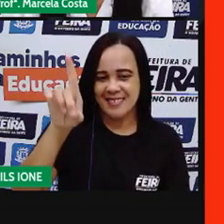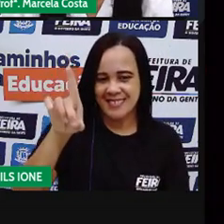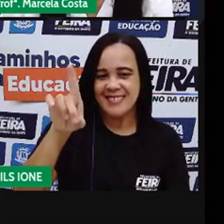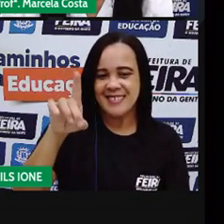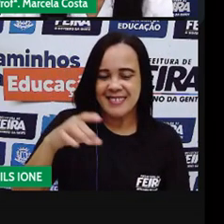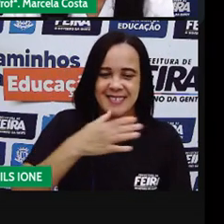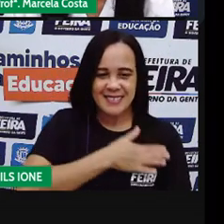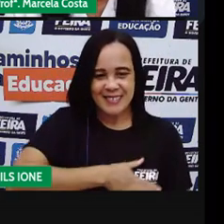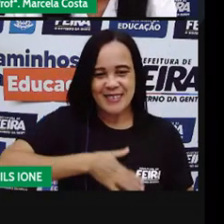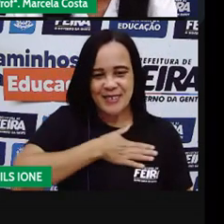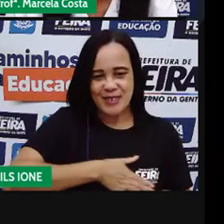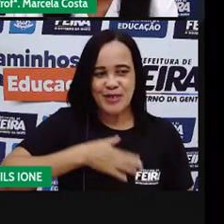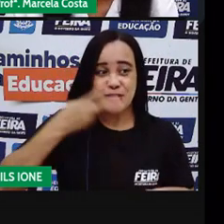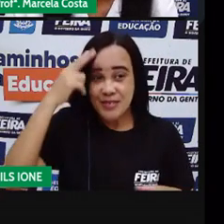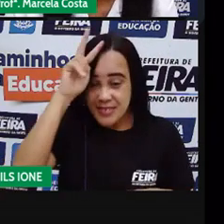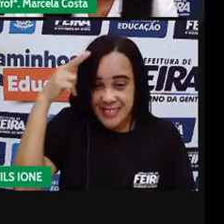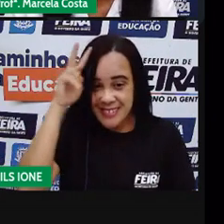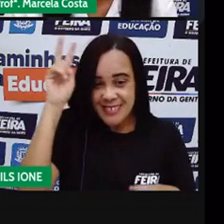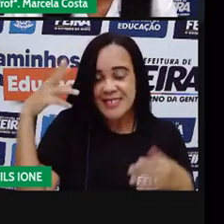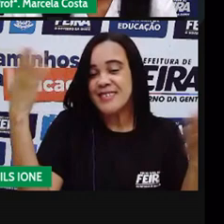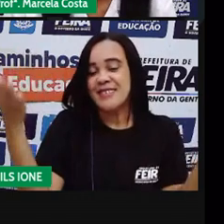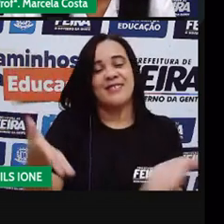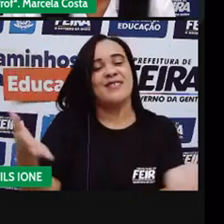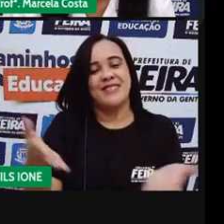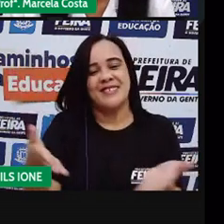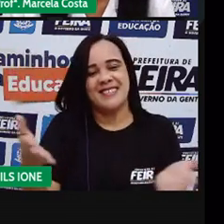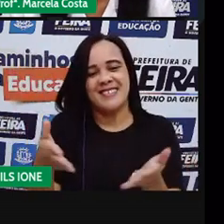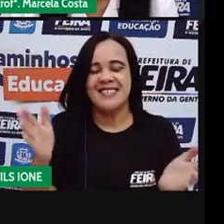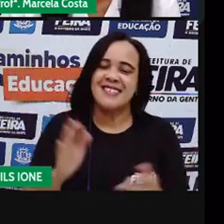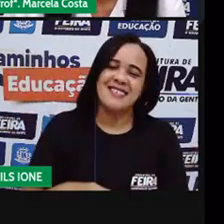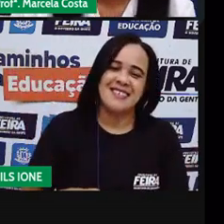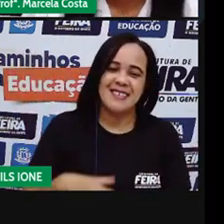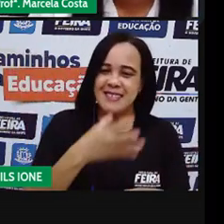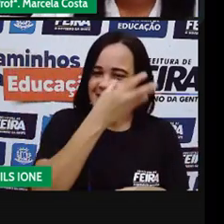Gostou da nossa história de hoje? Então, não se esqueça de...